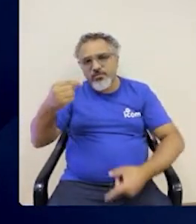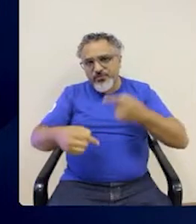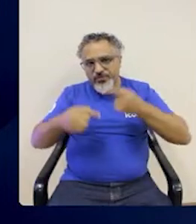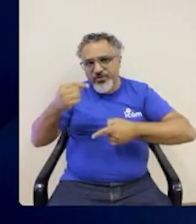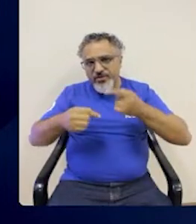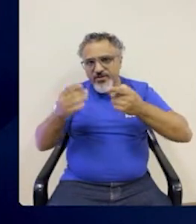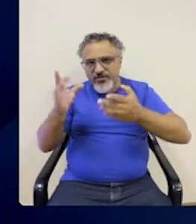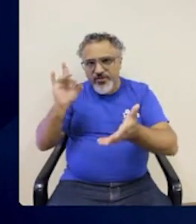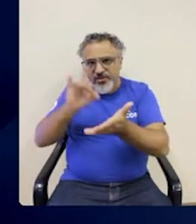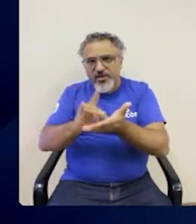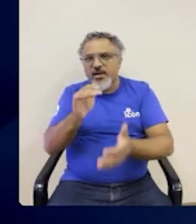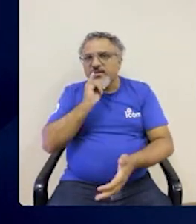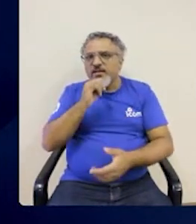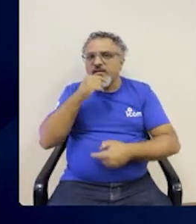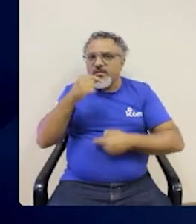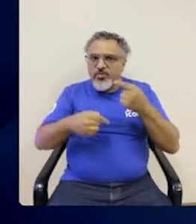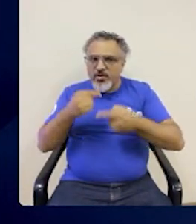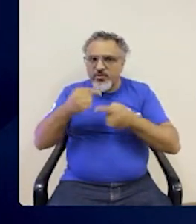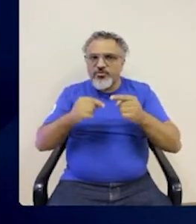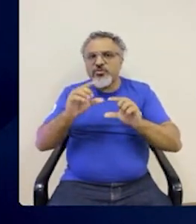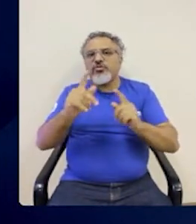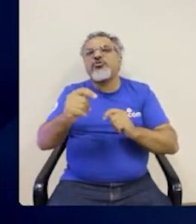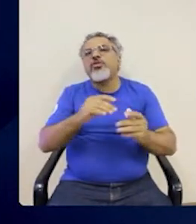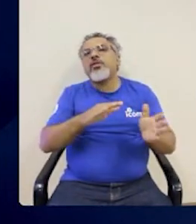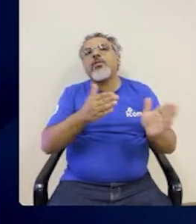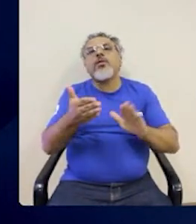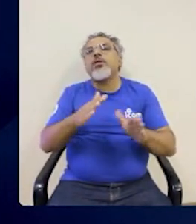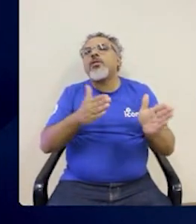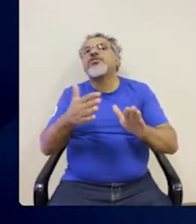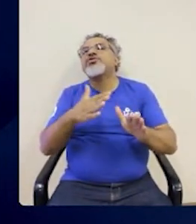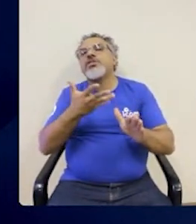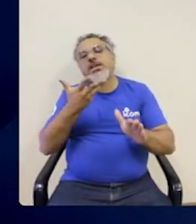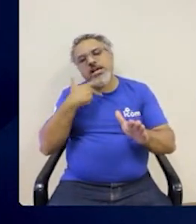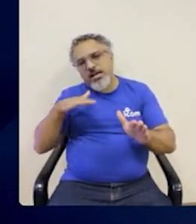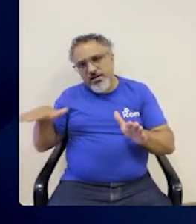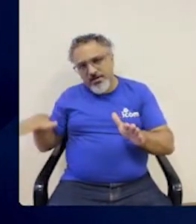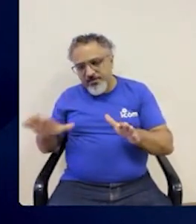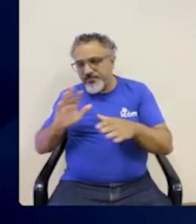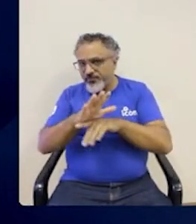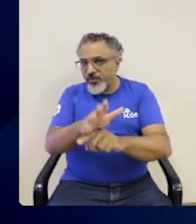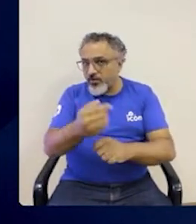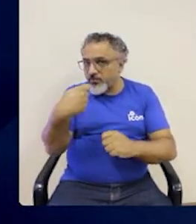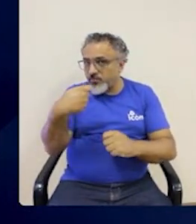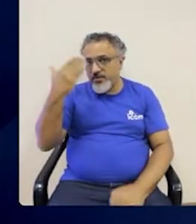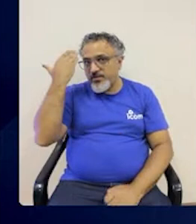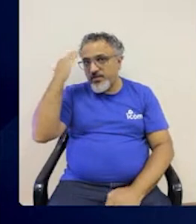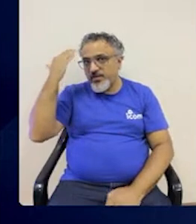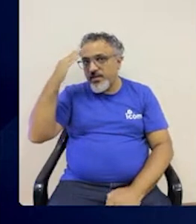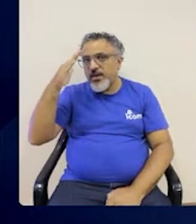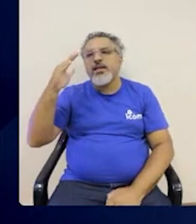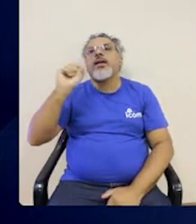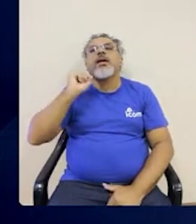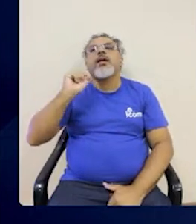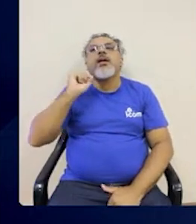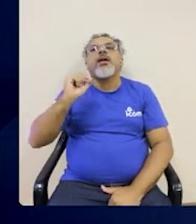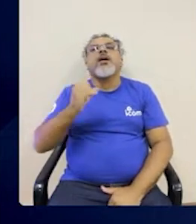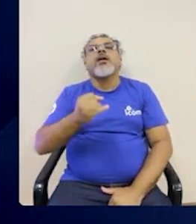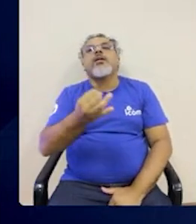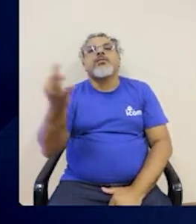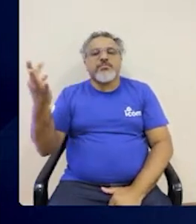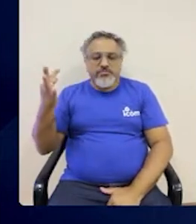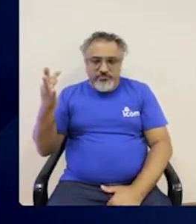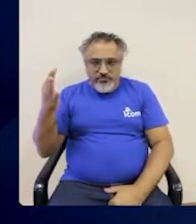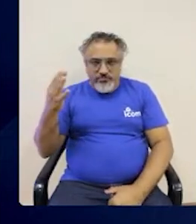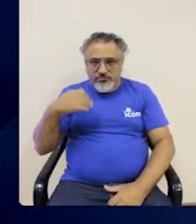que foi implantada, por exemplo, a política de redução de mortalidade materna e infantil, a gente precisa entender ali os pressupostos